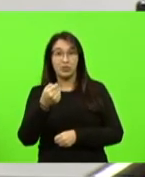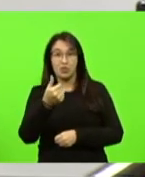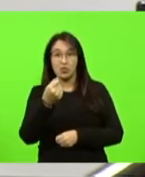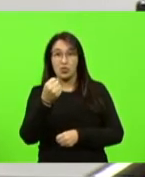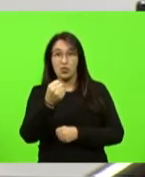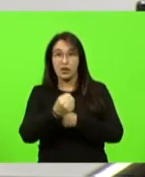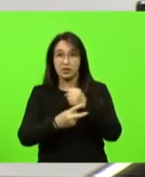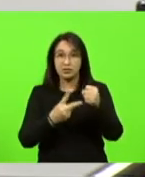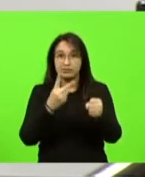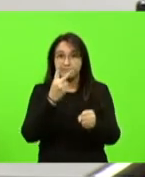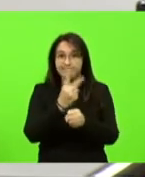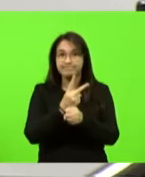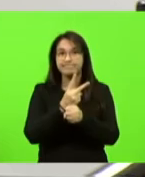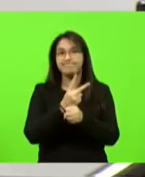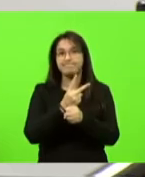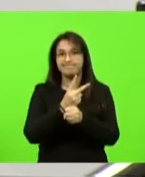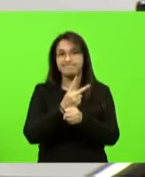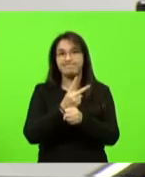Levou quase dois anos.